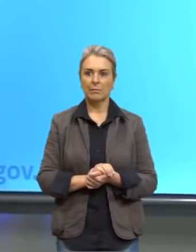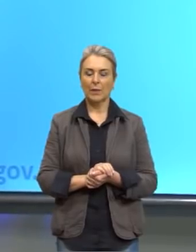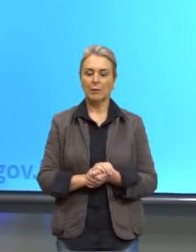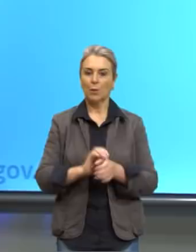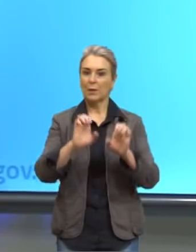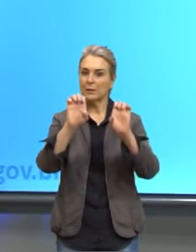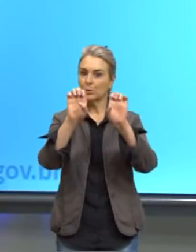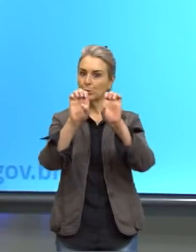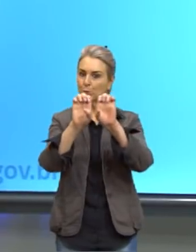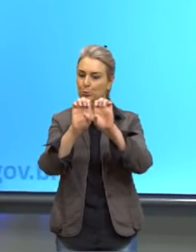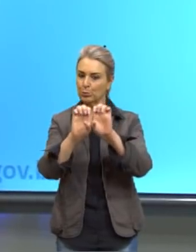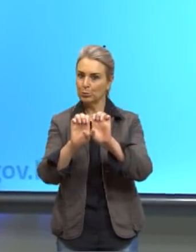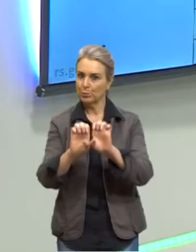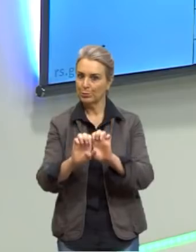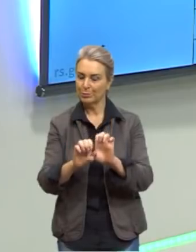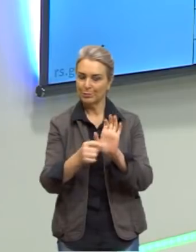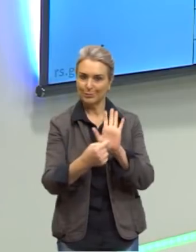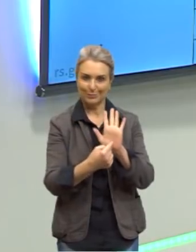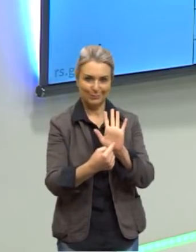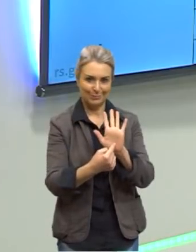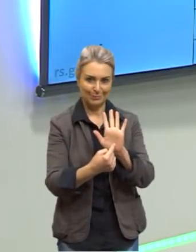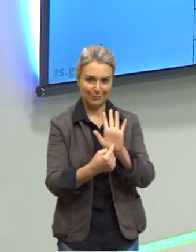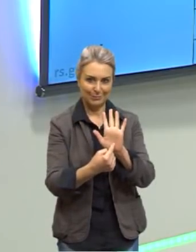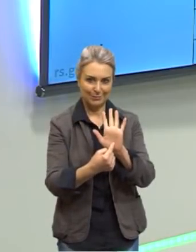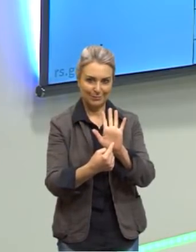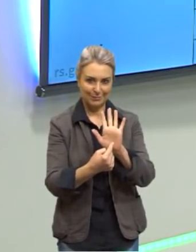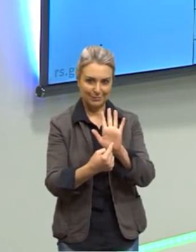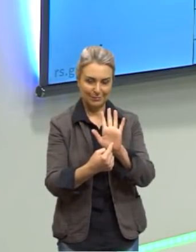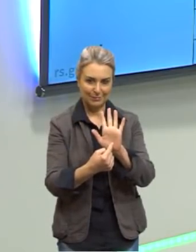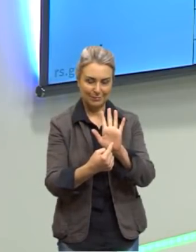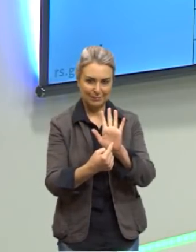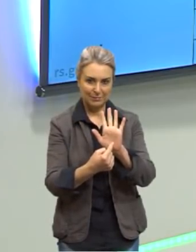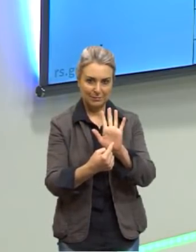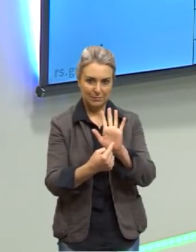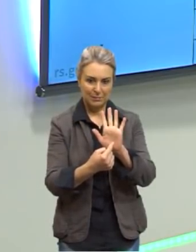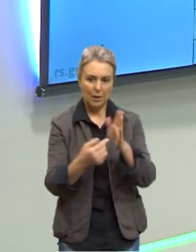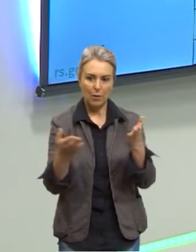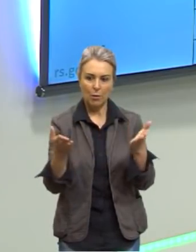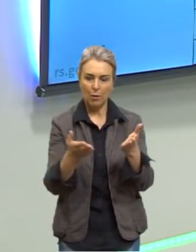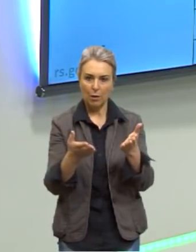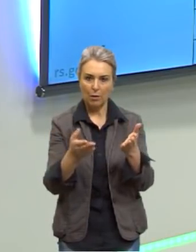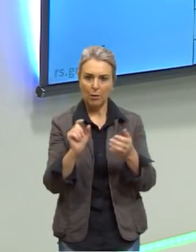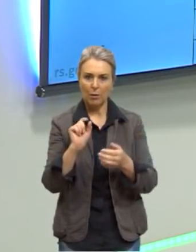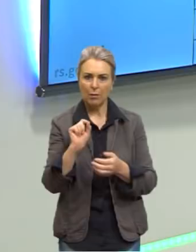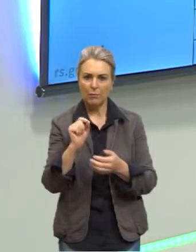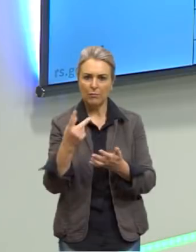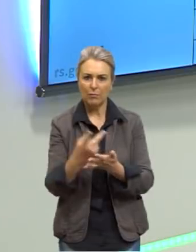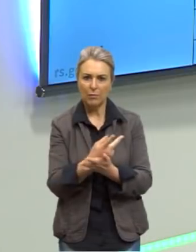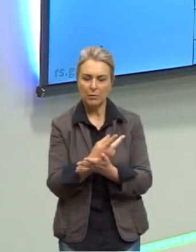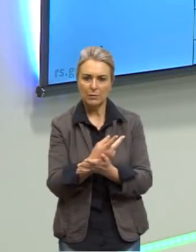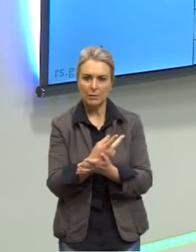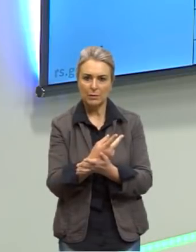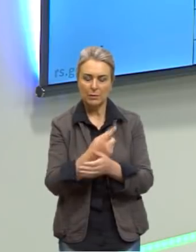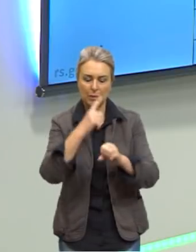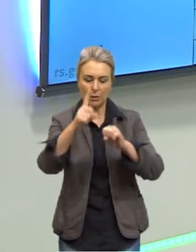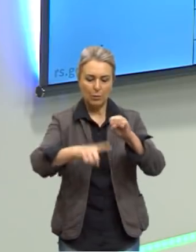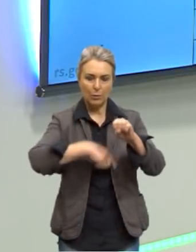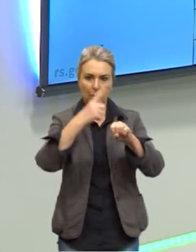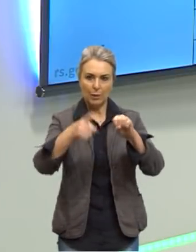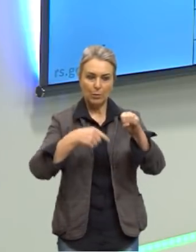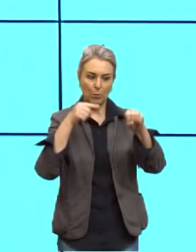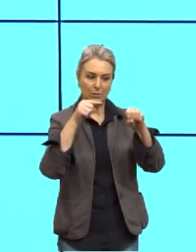estrutura aqui né o que que essa estrutura vai formal eu tenho um átomo central com